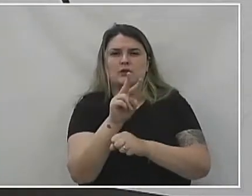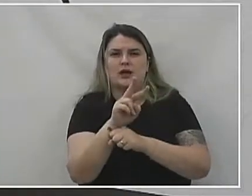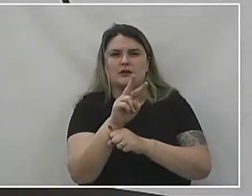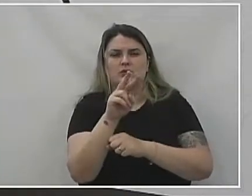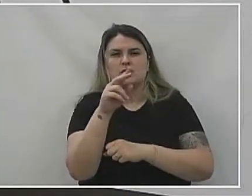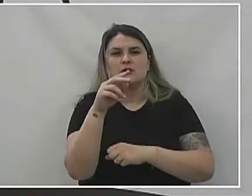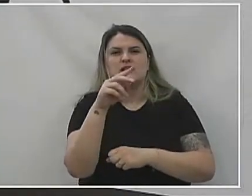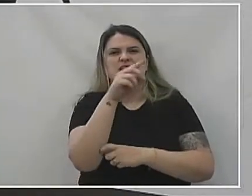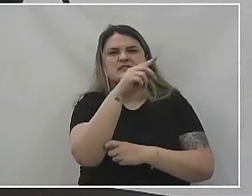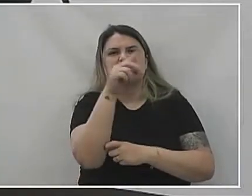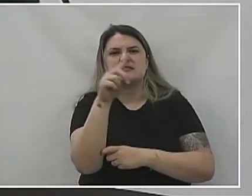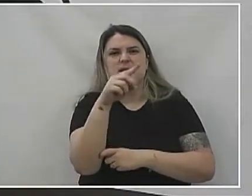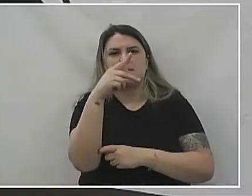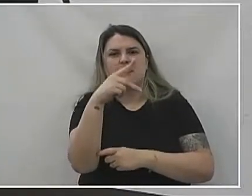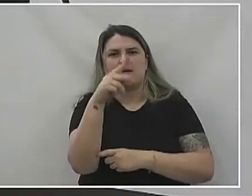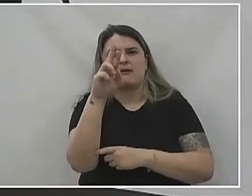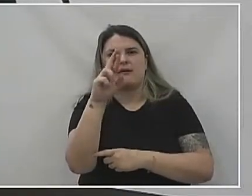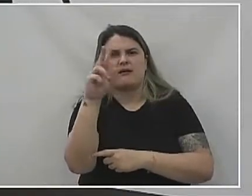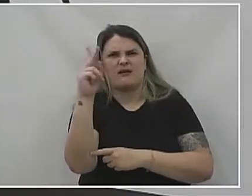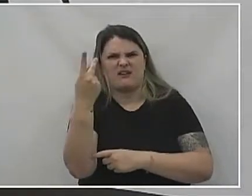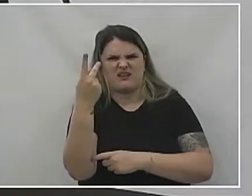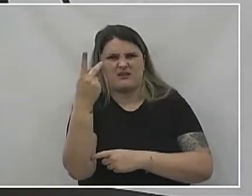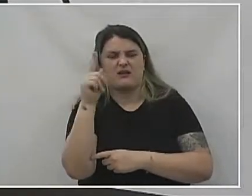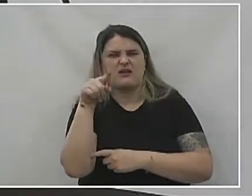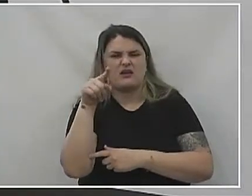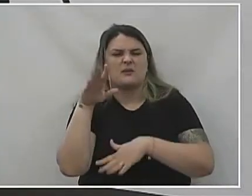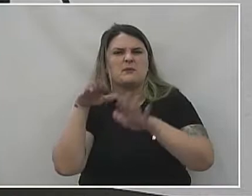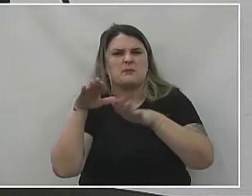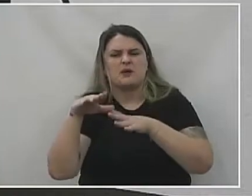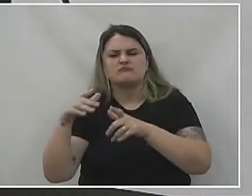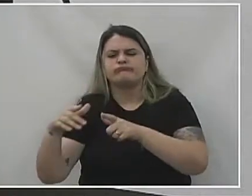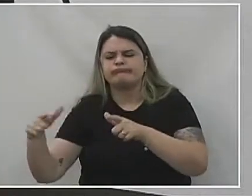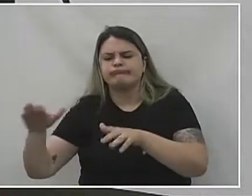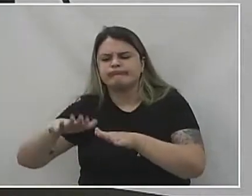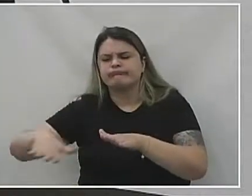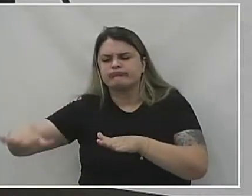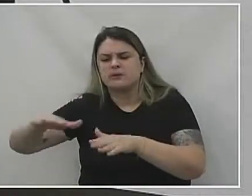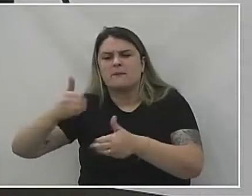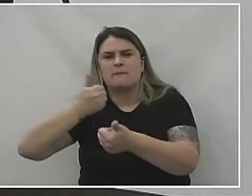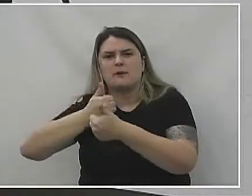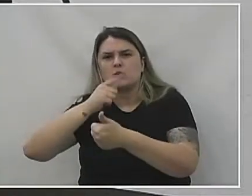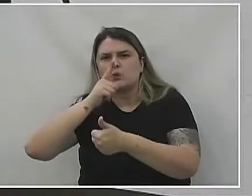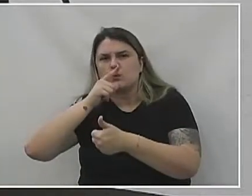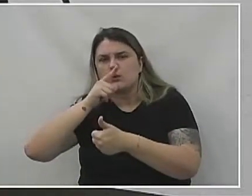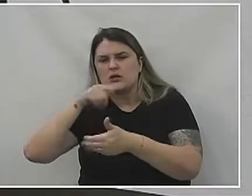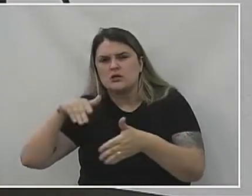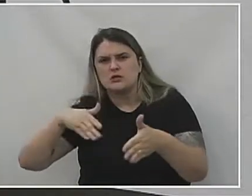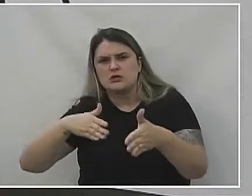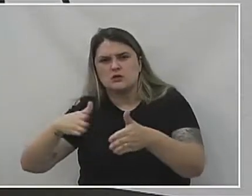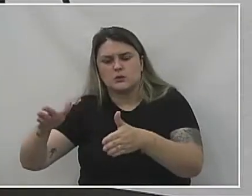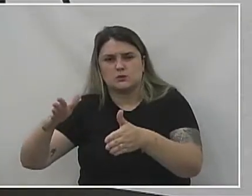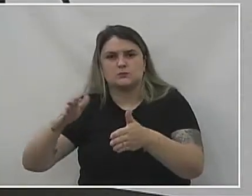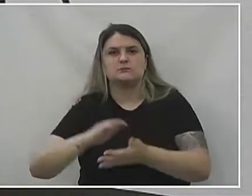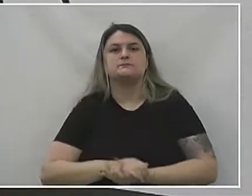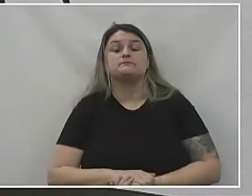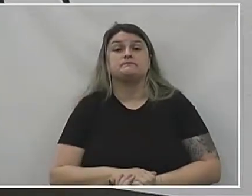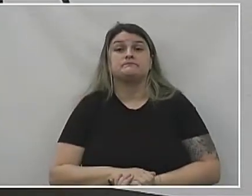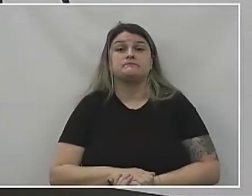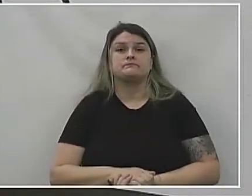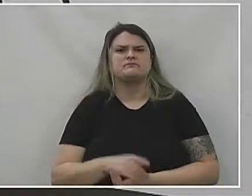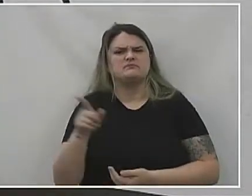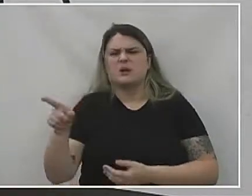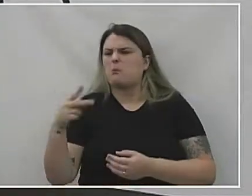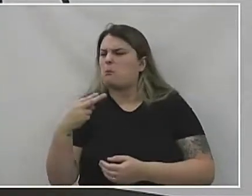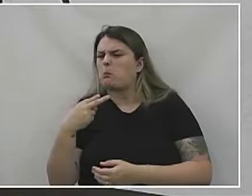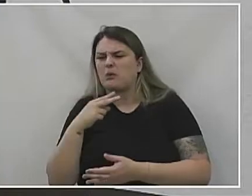que era a cprh que abrange ali toda a área área mais baixa ali próximo ao Rio ela tinha criado no zoneamento com isso não